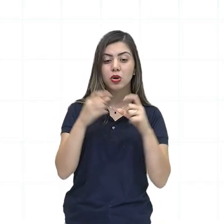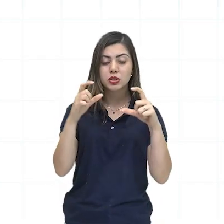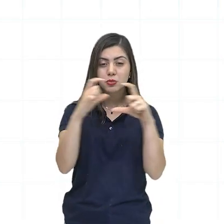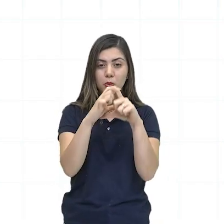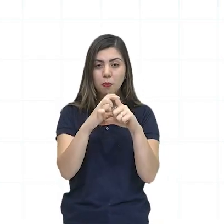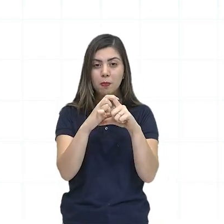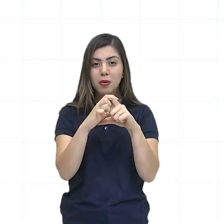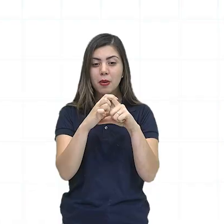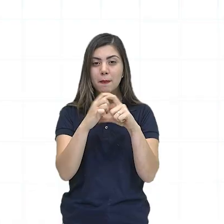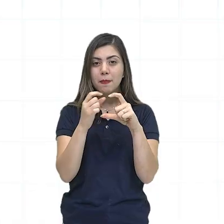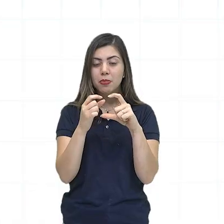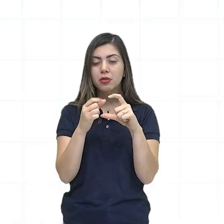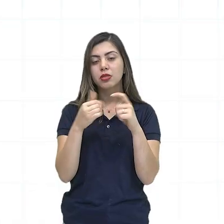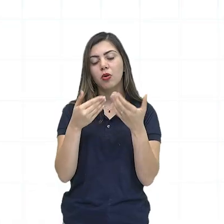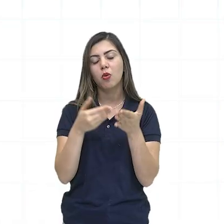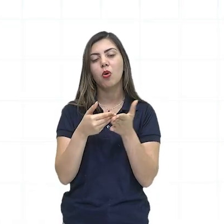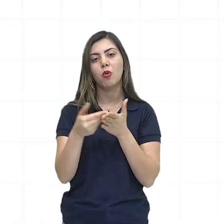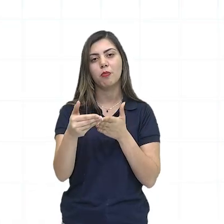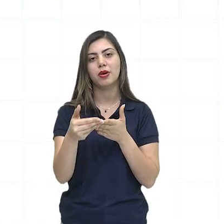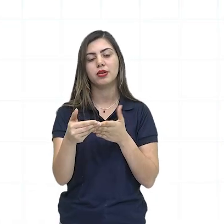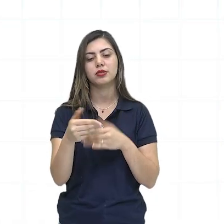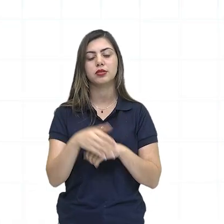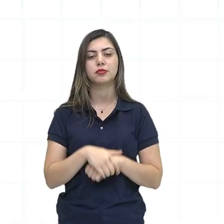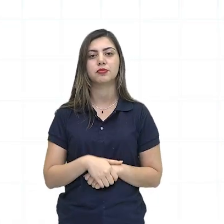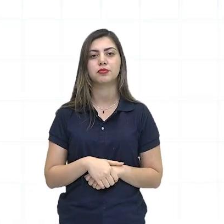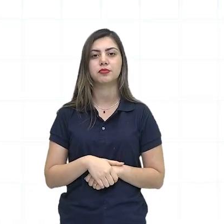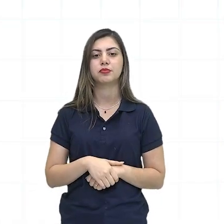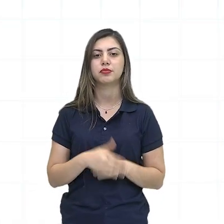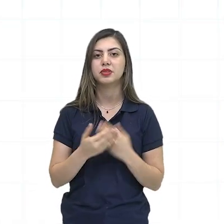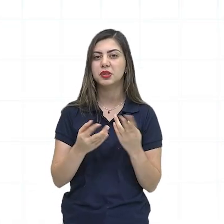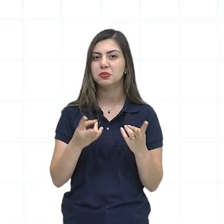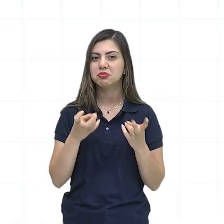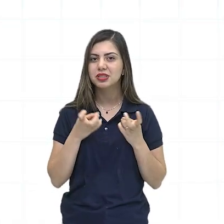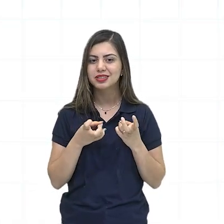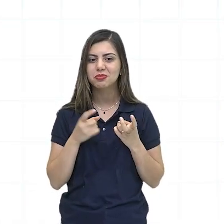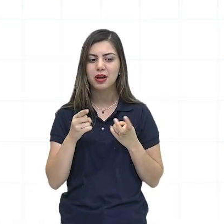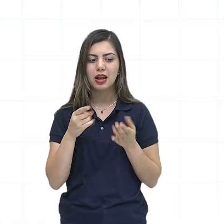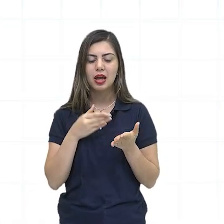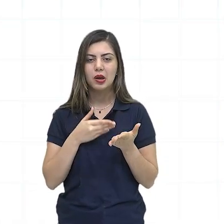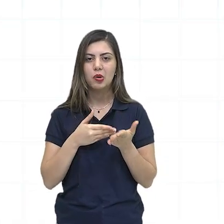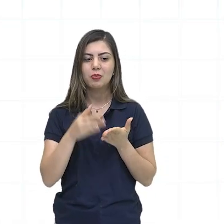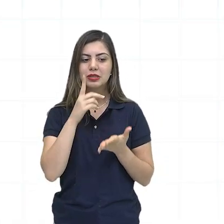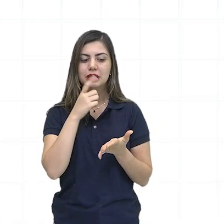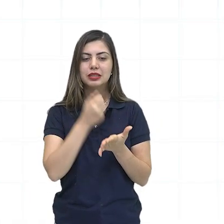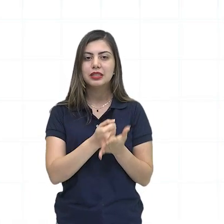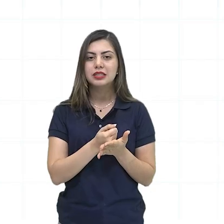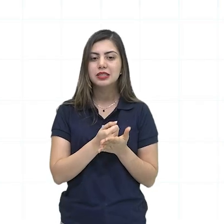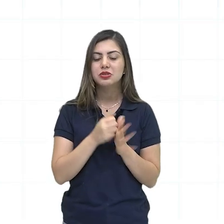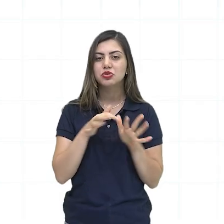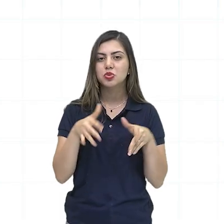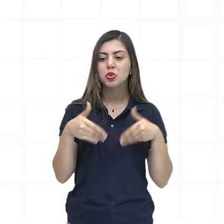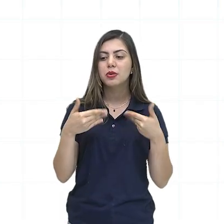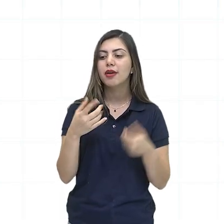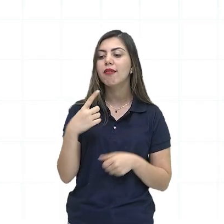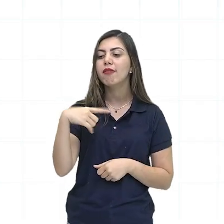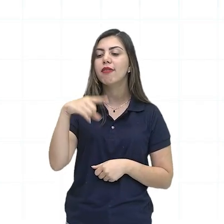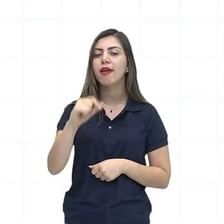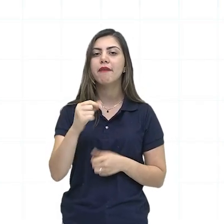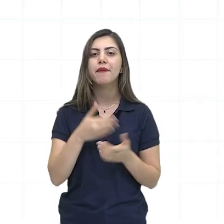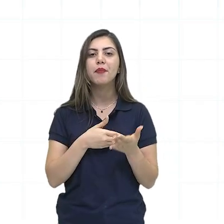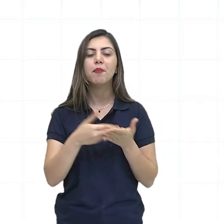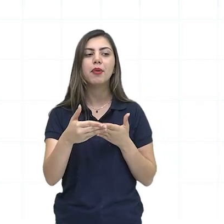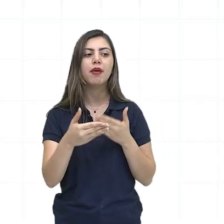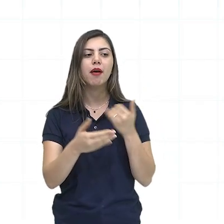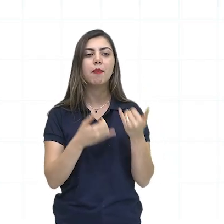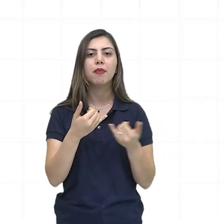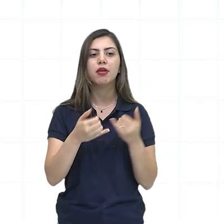círculo menor, começa o jogo. Então, ó, até nessa hora de decidir qual é a equipe ou qual é a pessoa